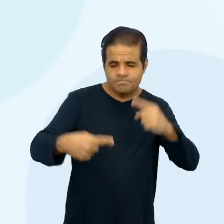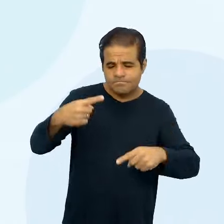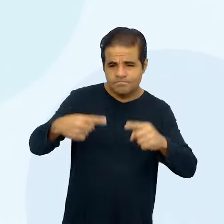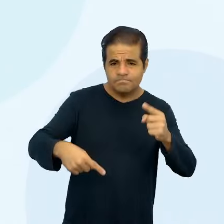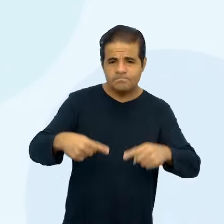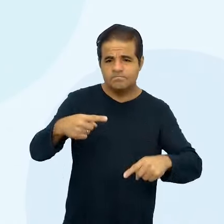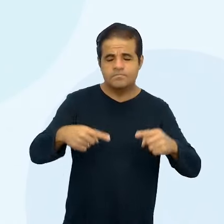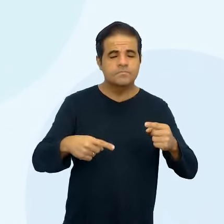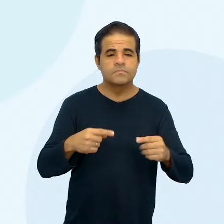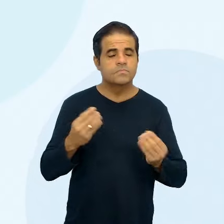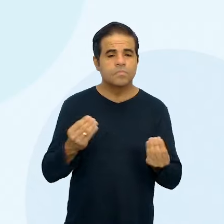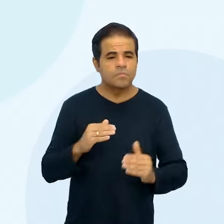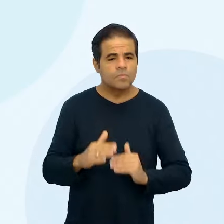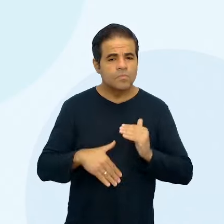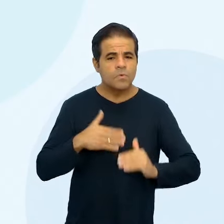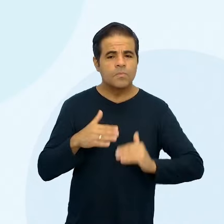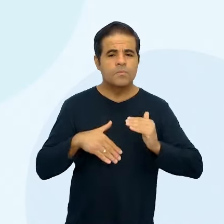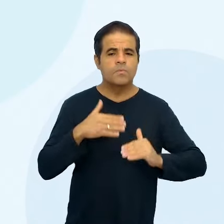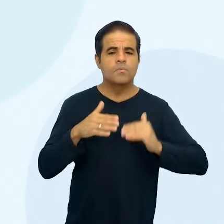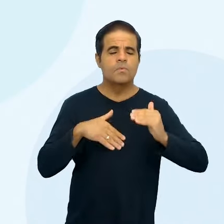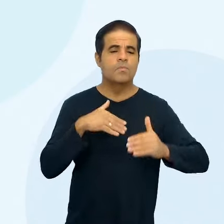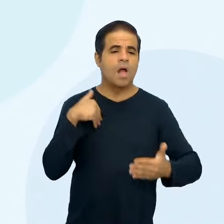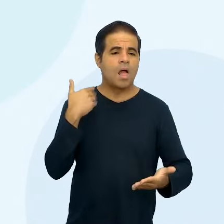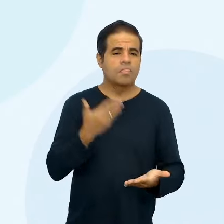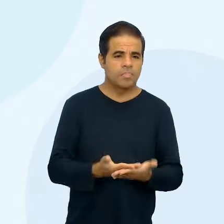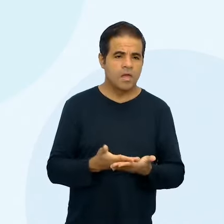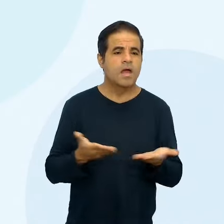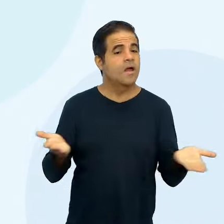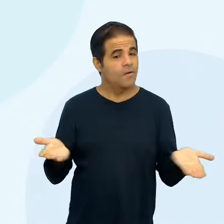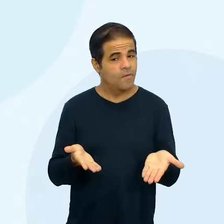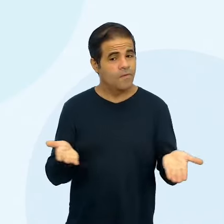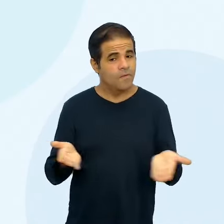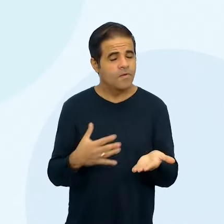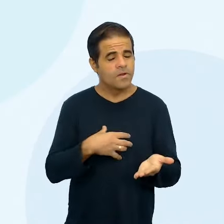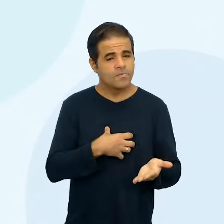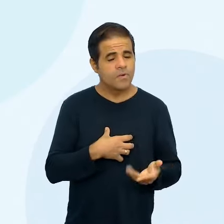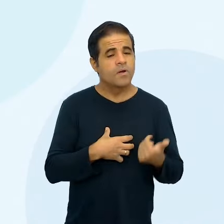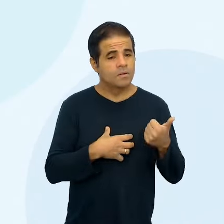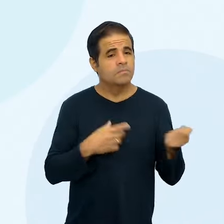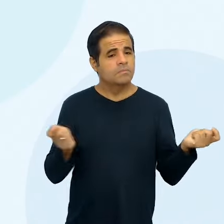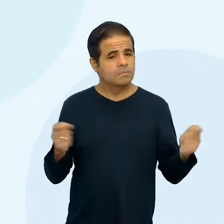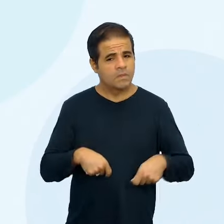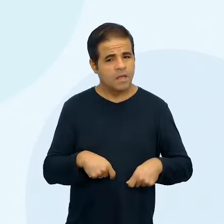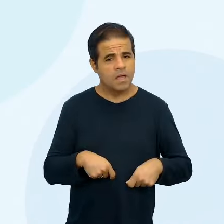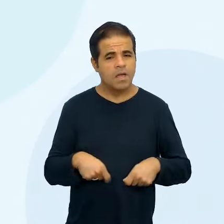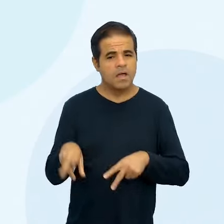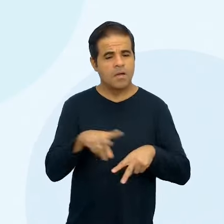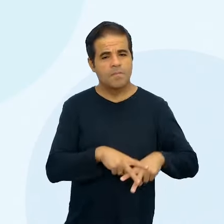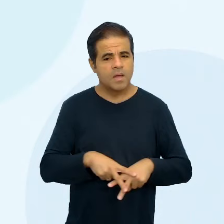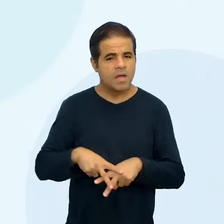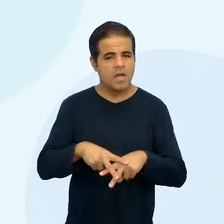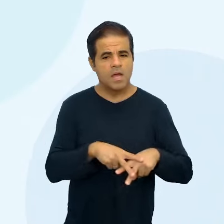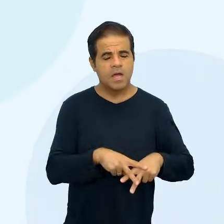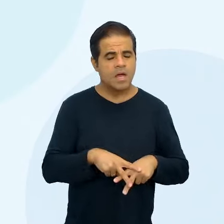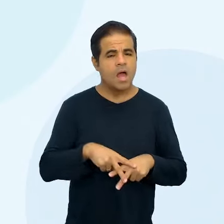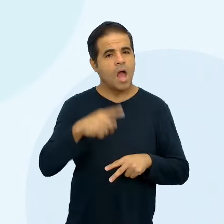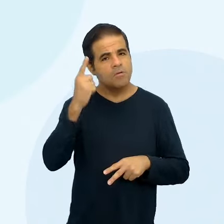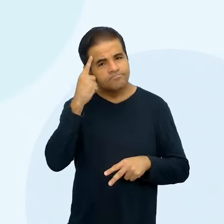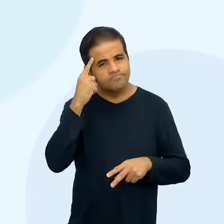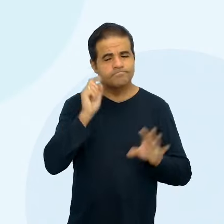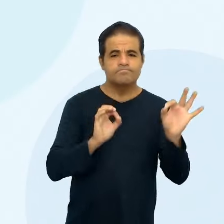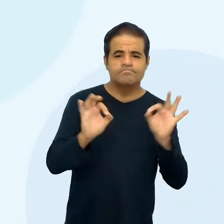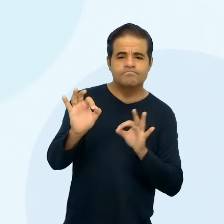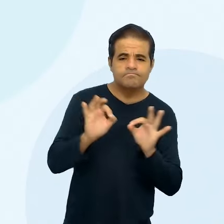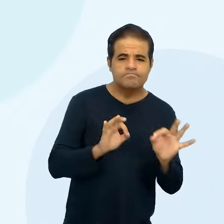né, como estão sendo desenvolvidas as atividades até o momento, de modo que possibilite uma revisão, né, o